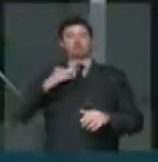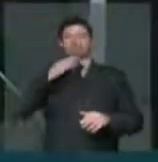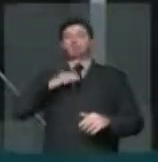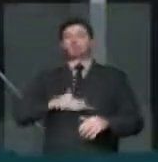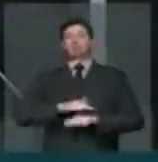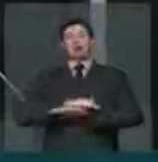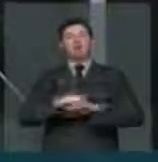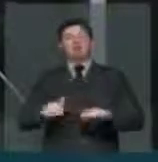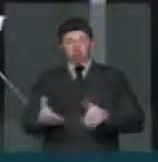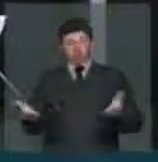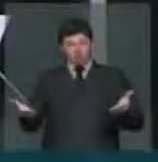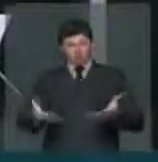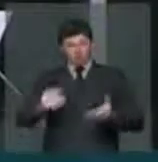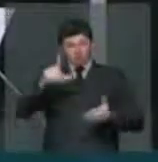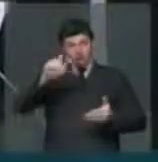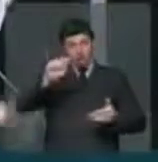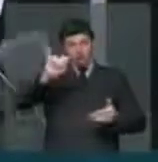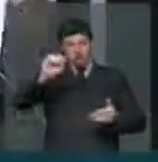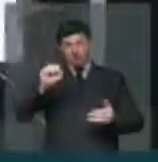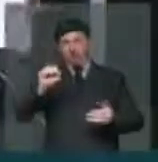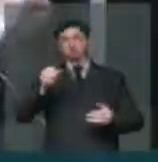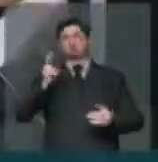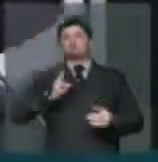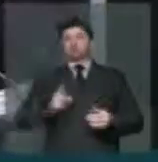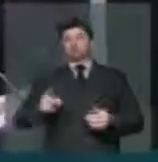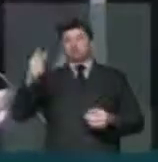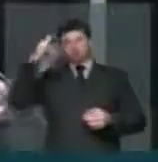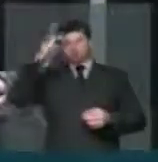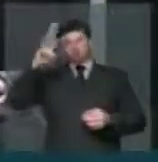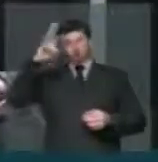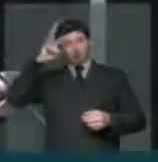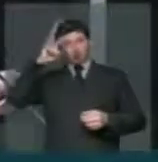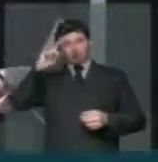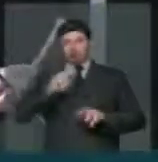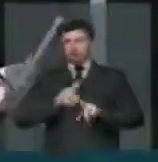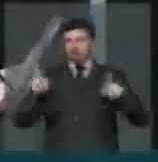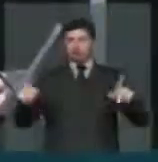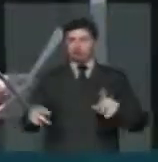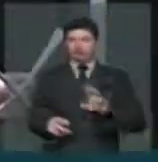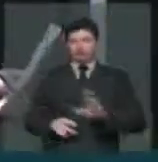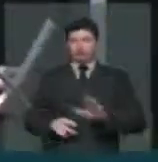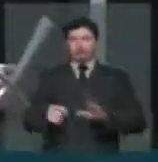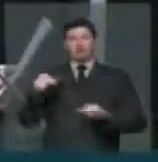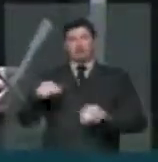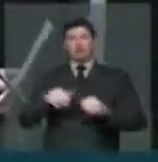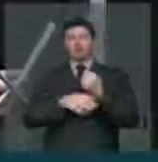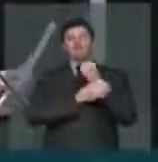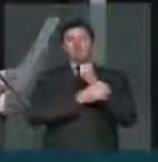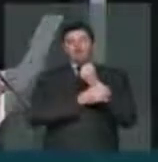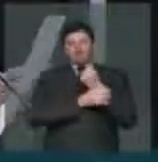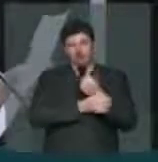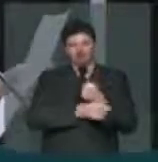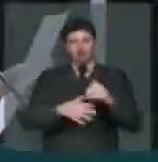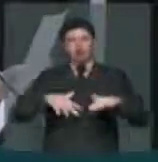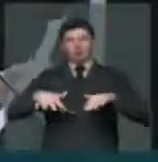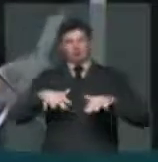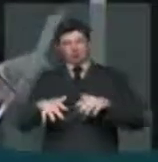tetraplégica. Hoje, Laís segue uma rotina diária de sessões de fisioterapia